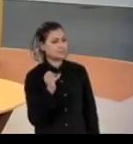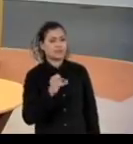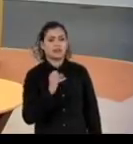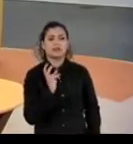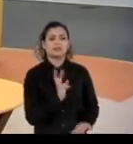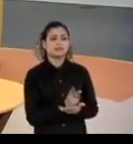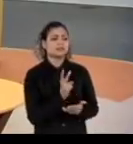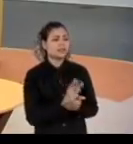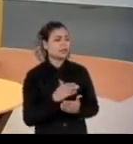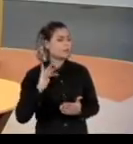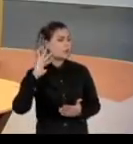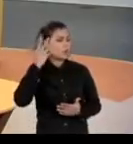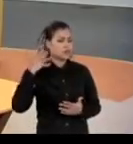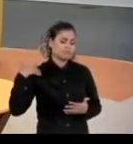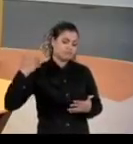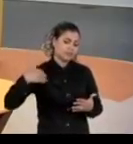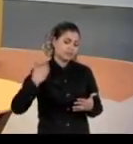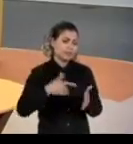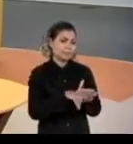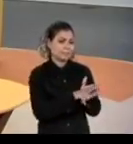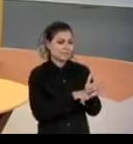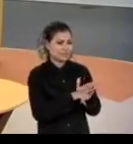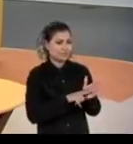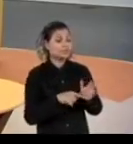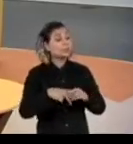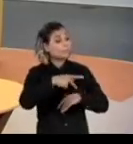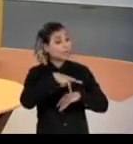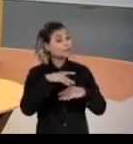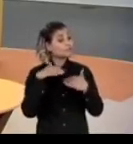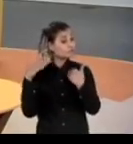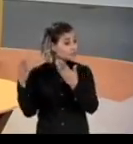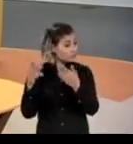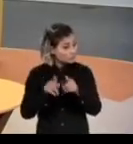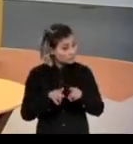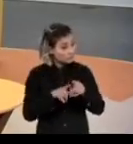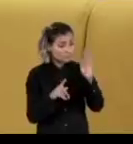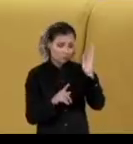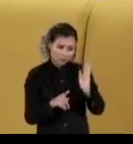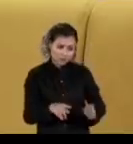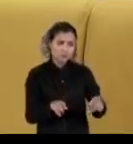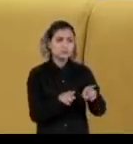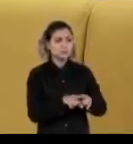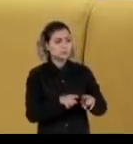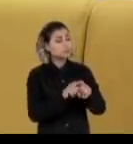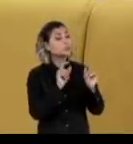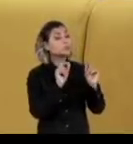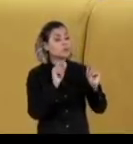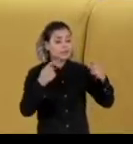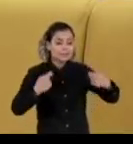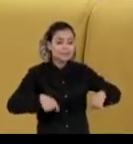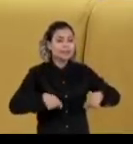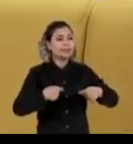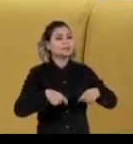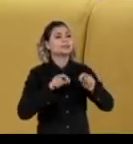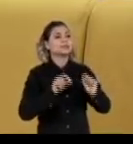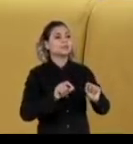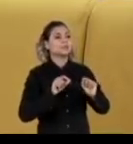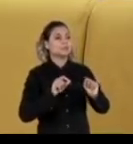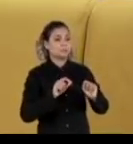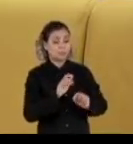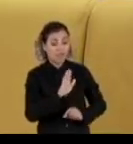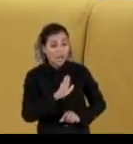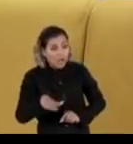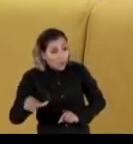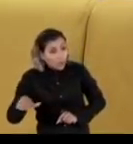bastante recorrente em estudos fora do Brasil e mesmo no Brasil, da necessidade de que